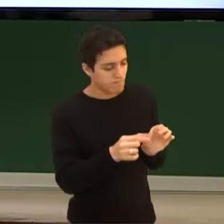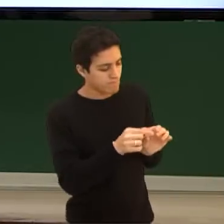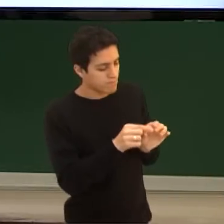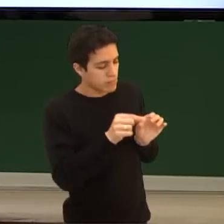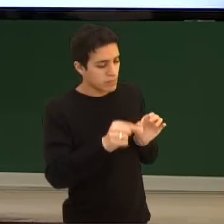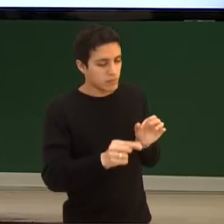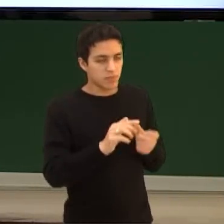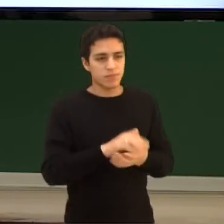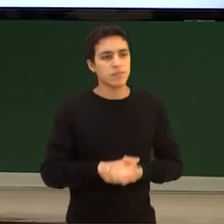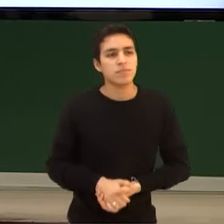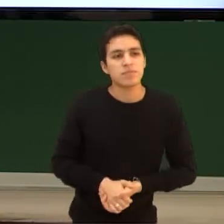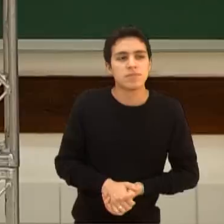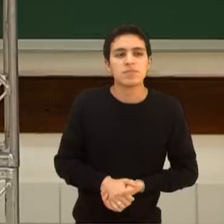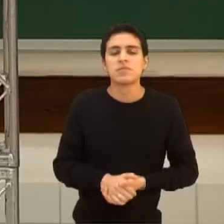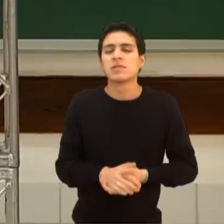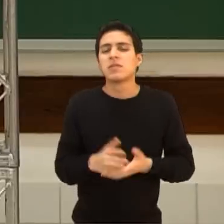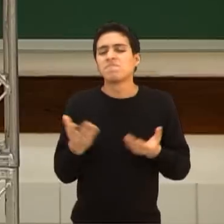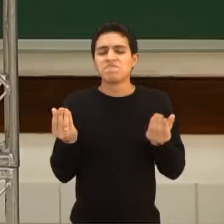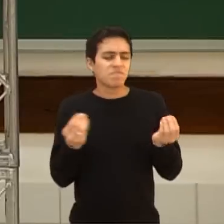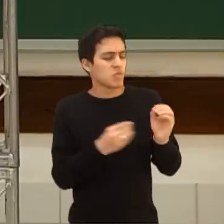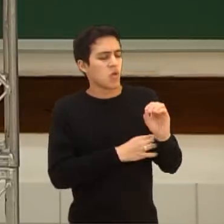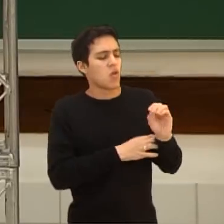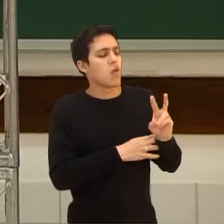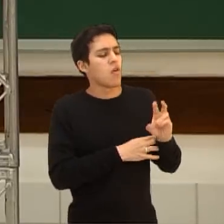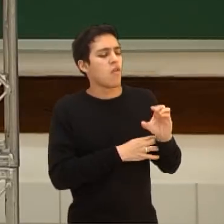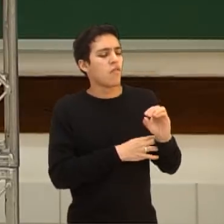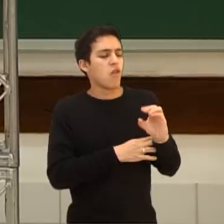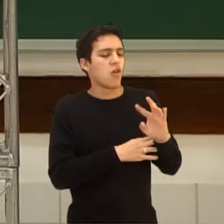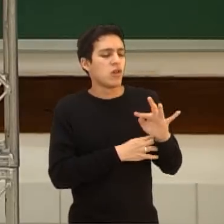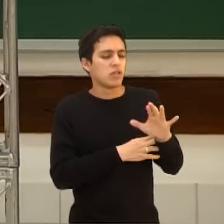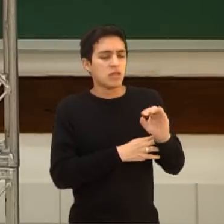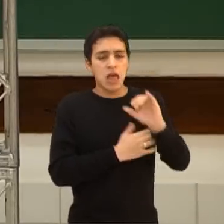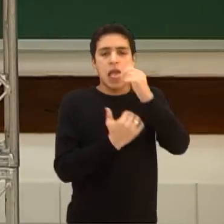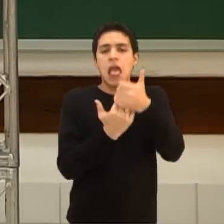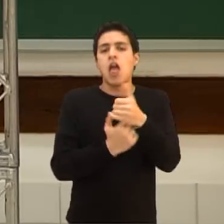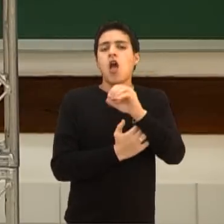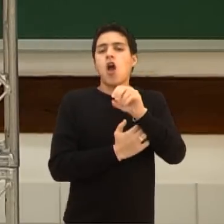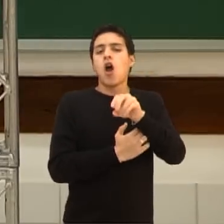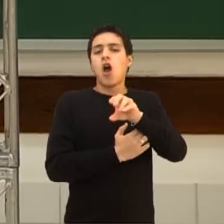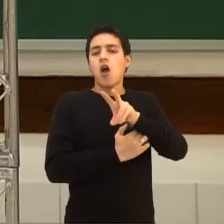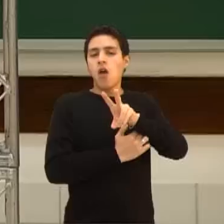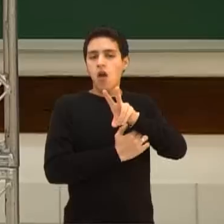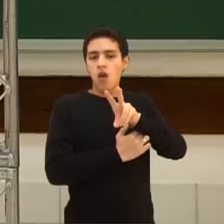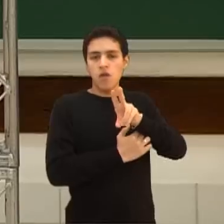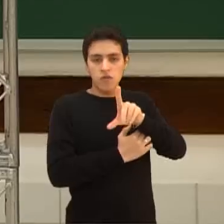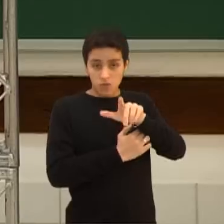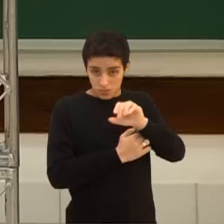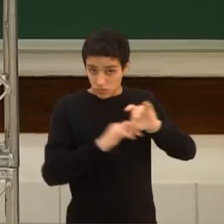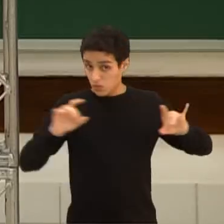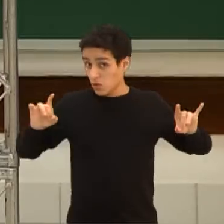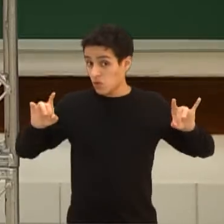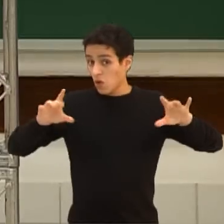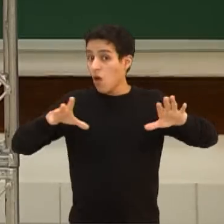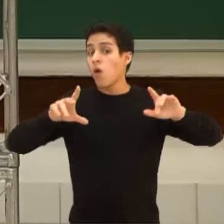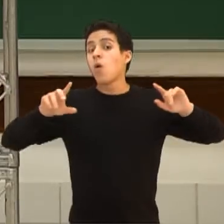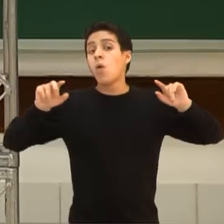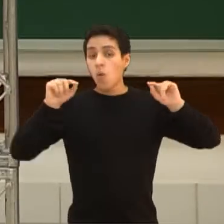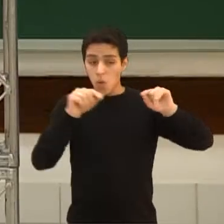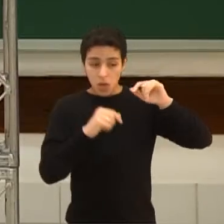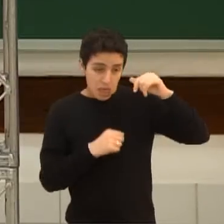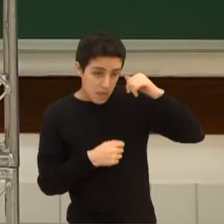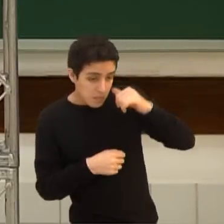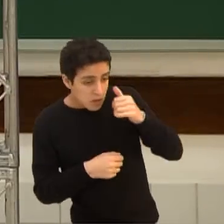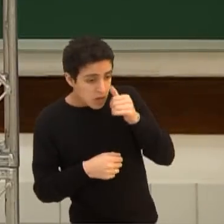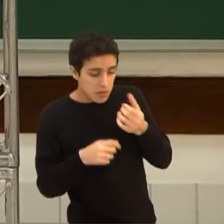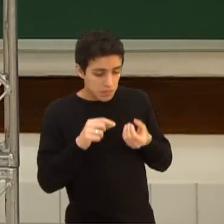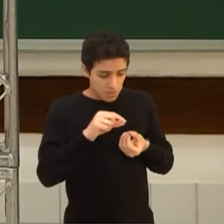E aí, quando que a gente chama, então, em vez de ovócito, né? Quando que a gente chama de óvulo? Somente se, quando a mulher